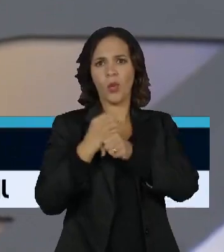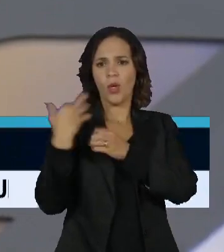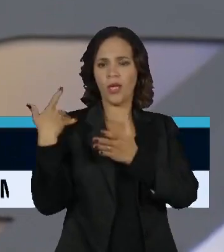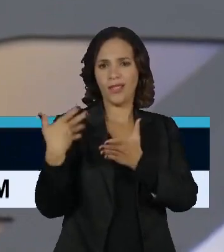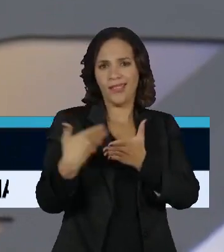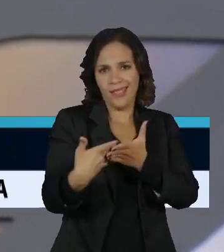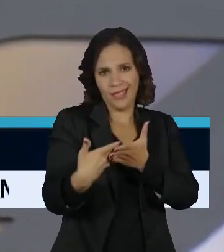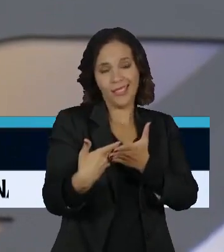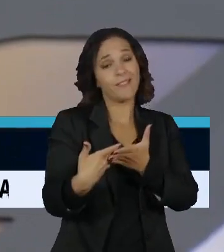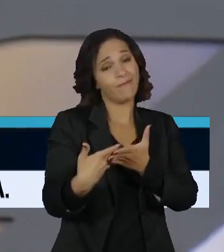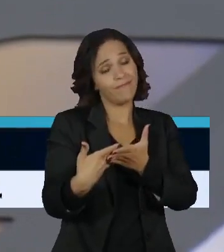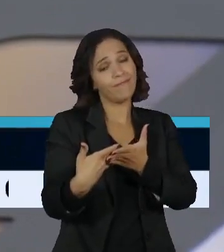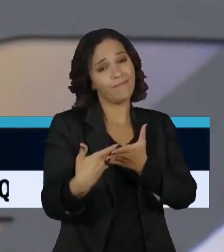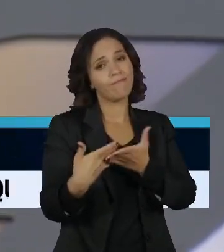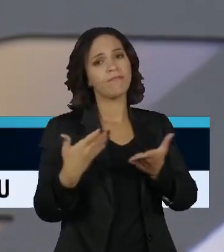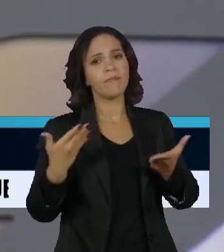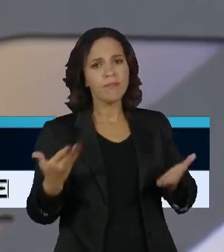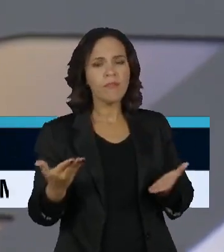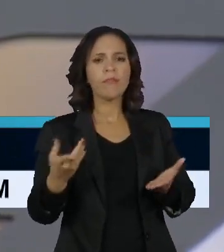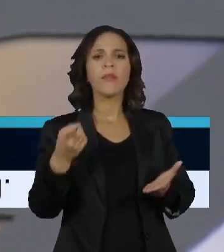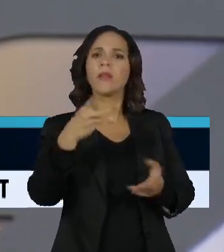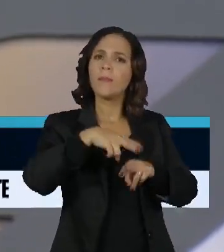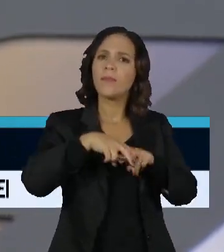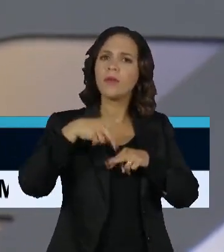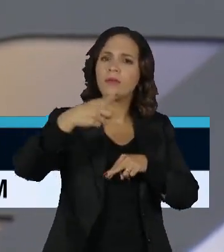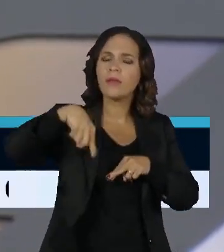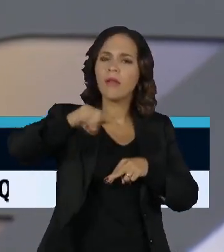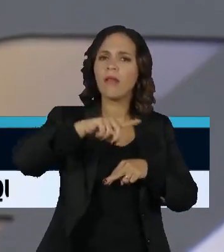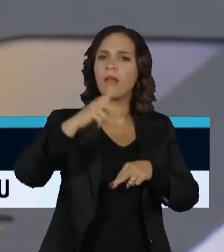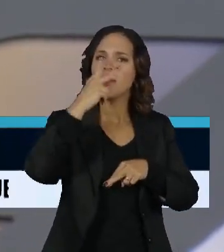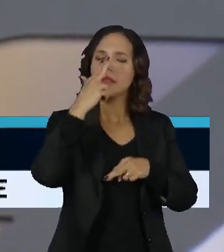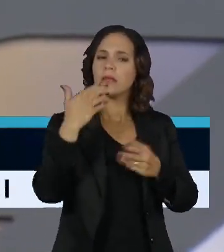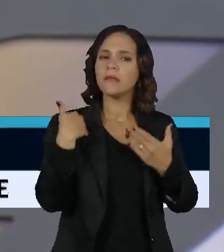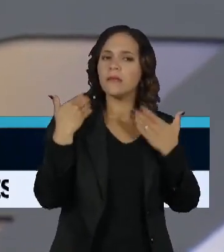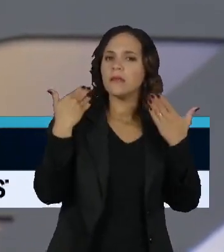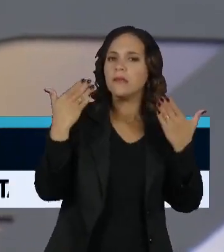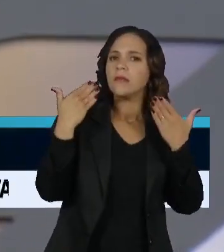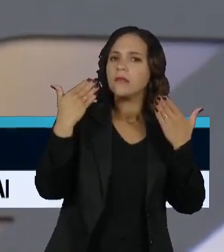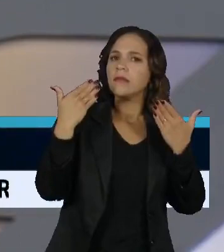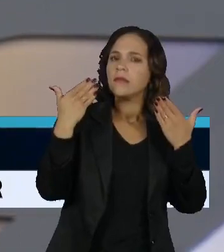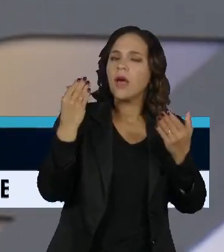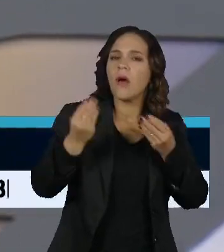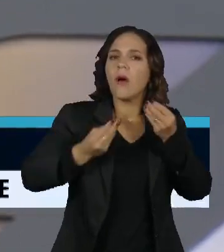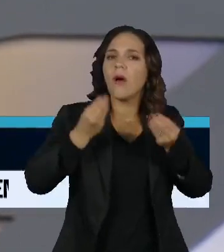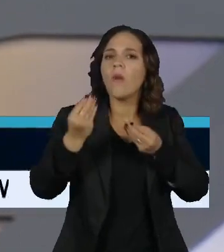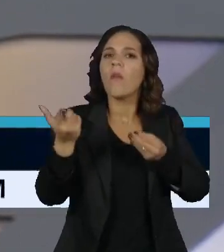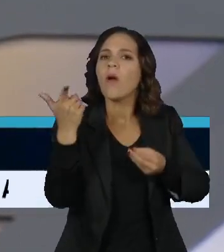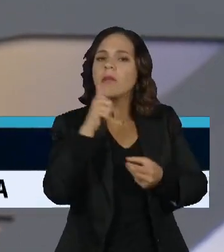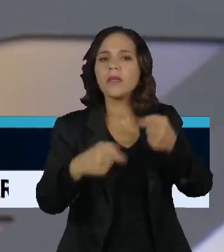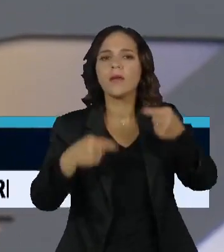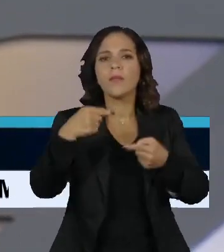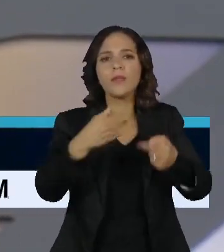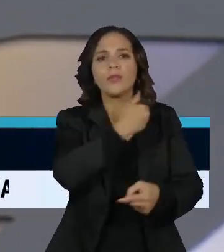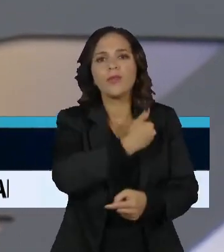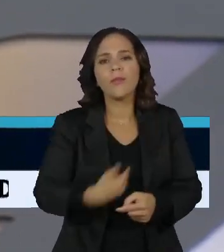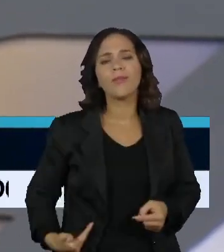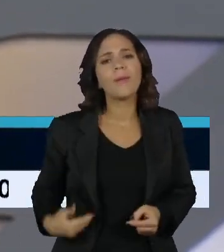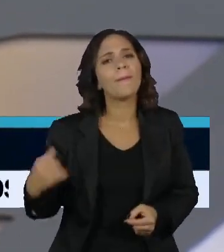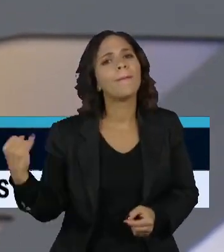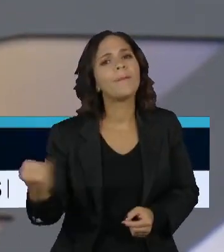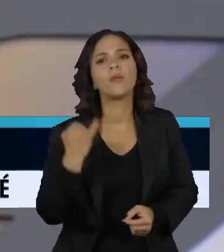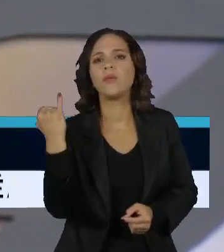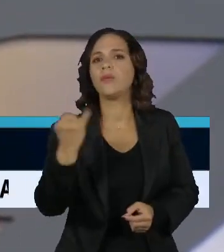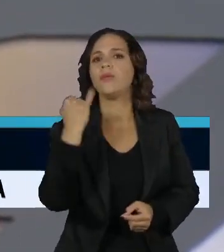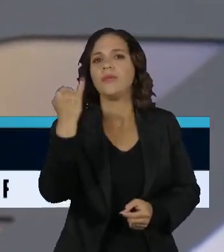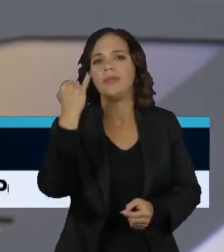é? E isso traz um comprometimento para a viabilização de políticas públicas que seriam